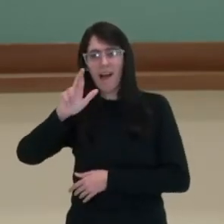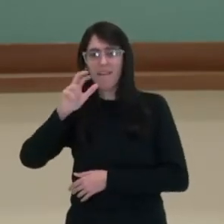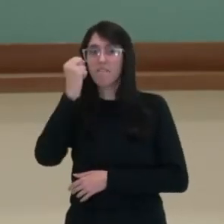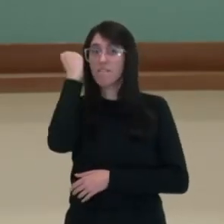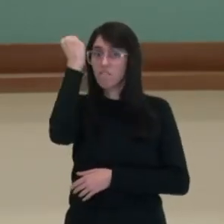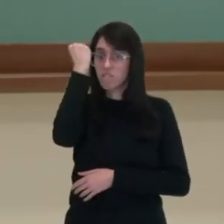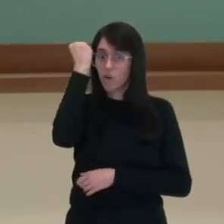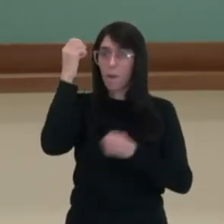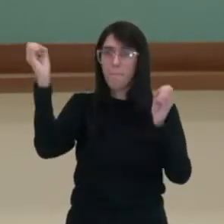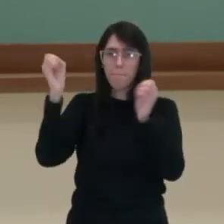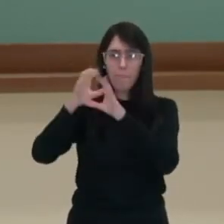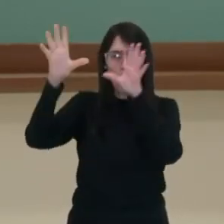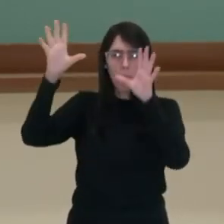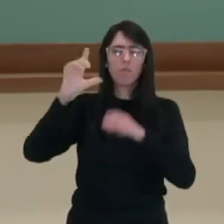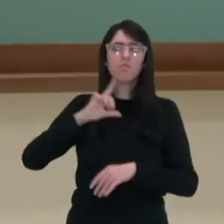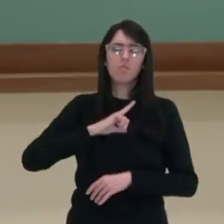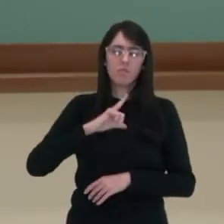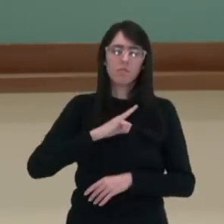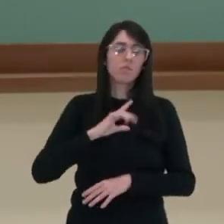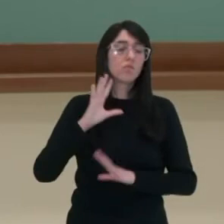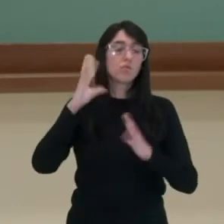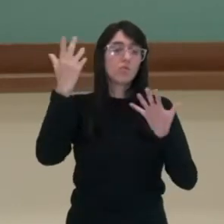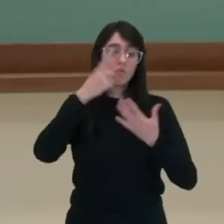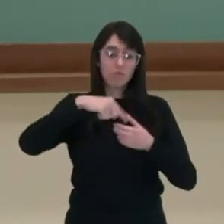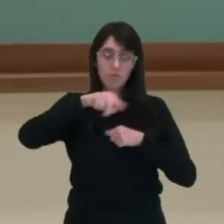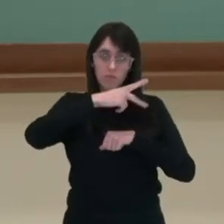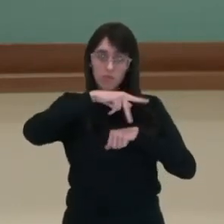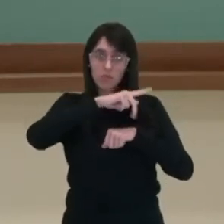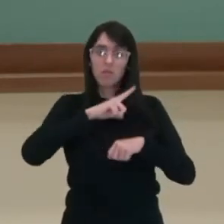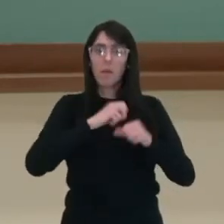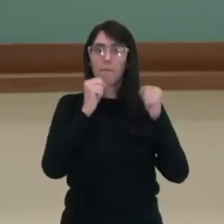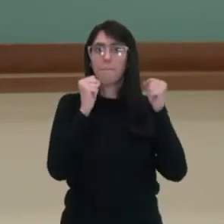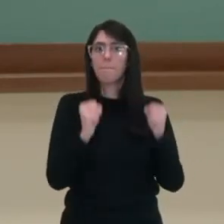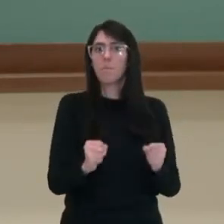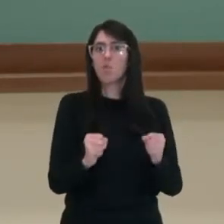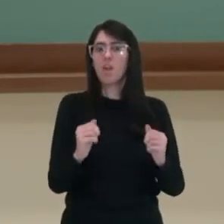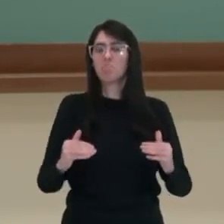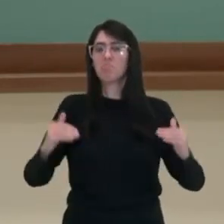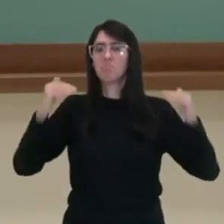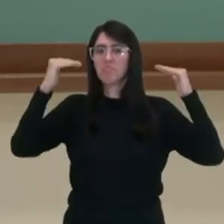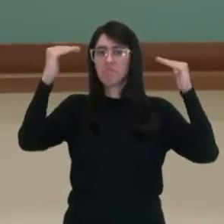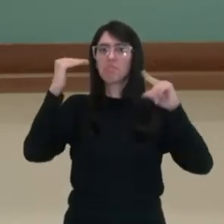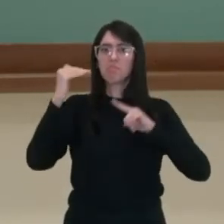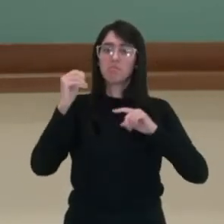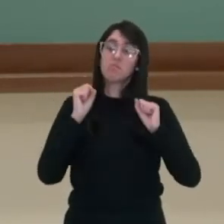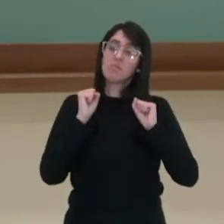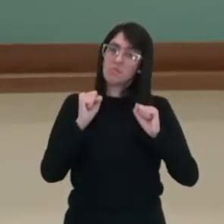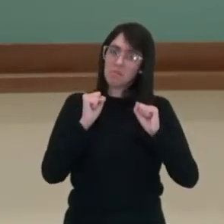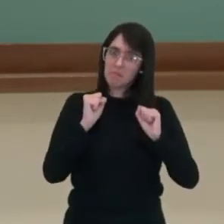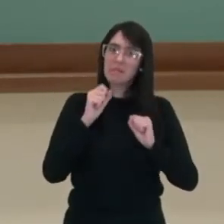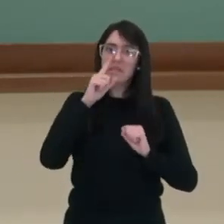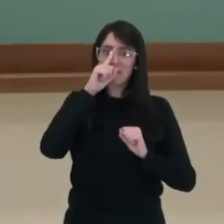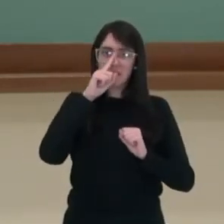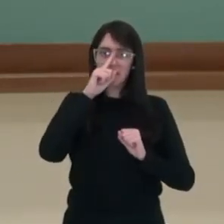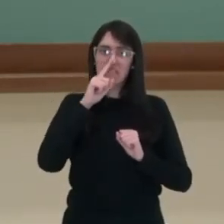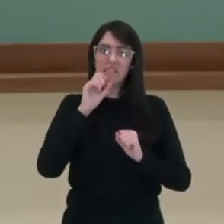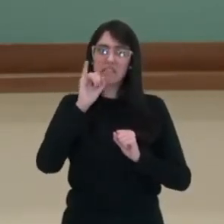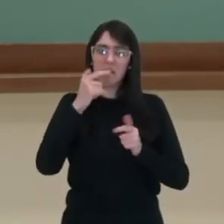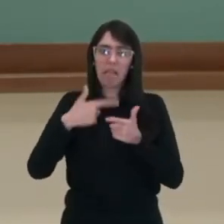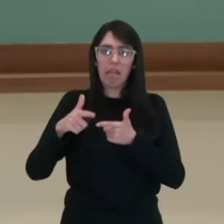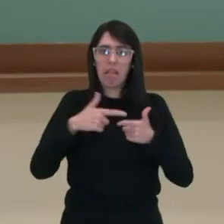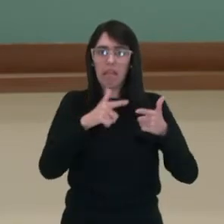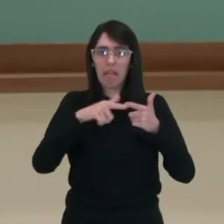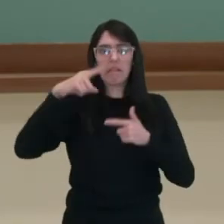de destruição em massa acabam fazendo com que essas nações tenham um poder e representem uma ameaça também em caso de